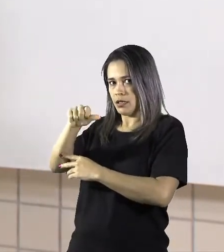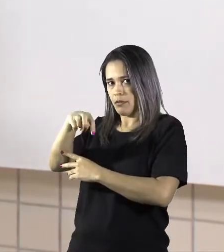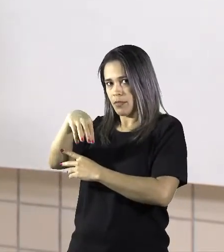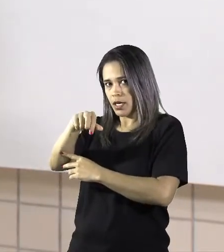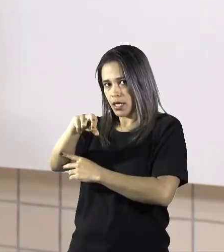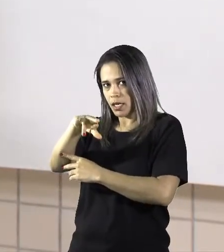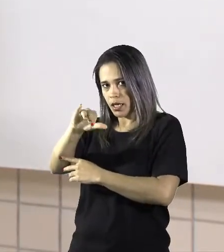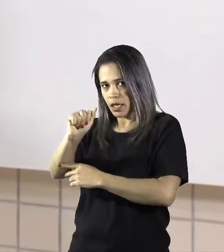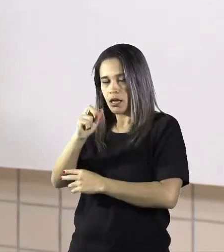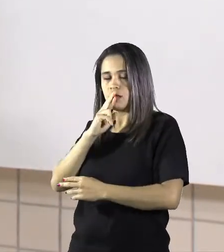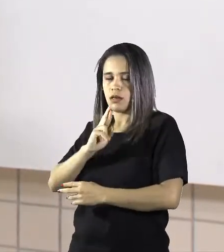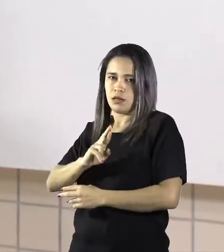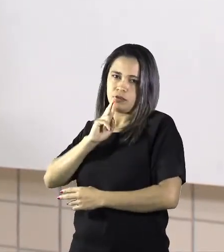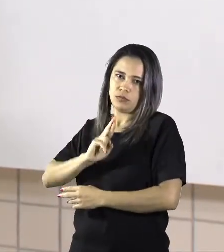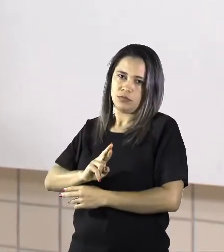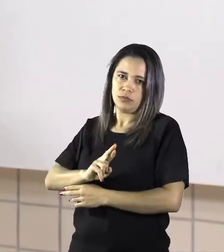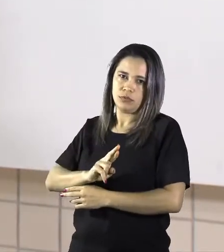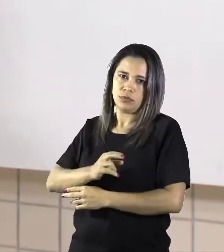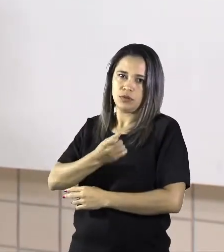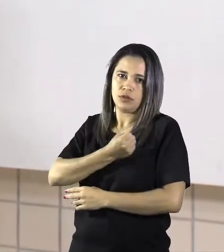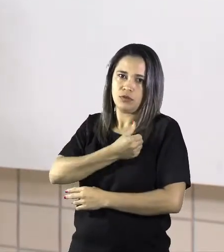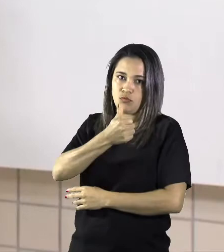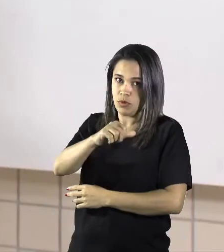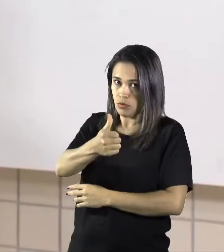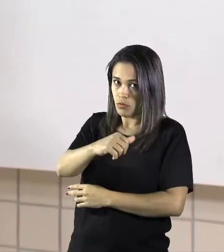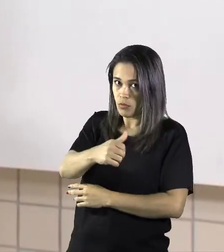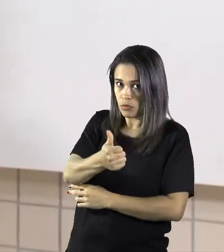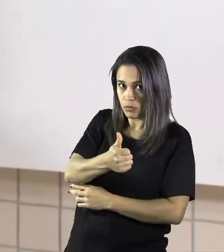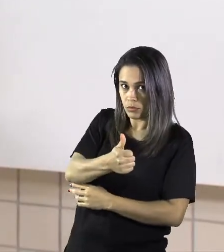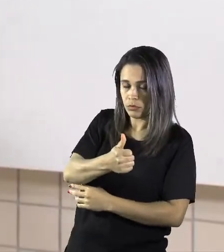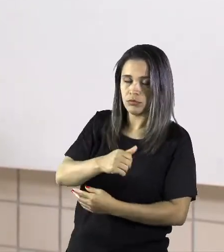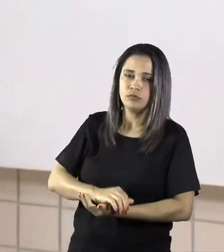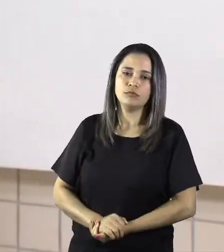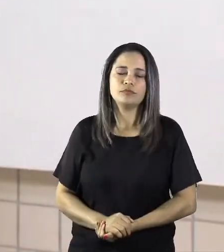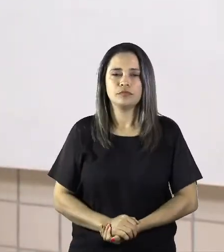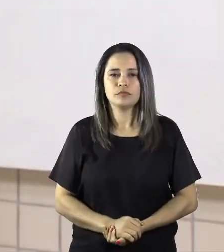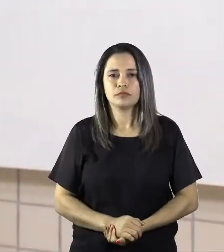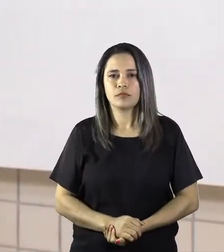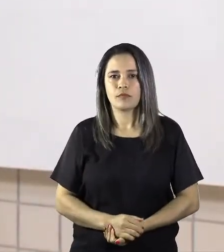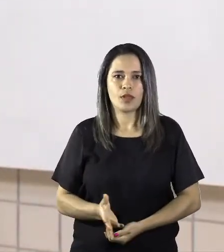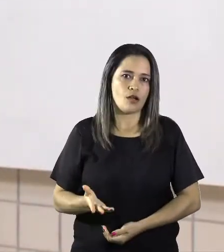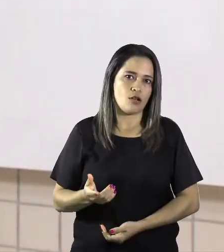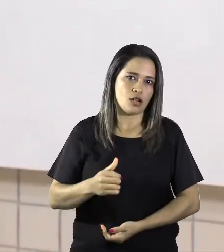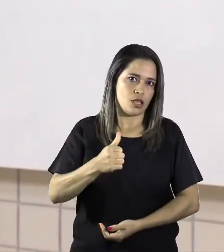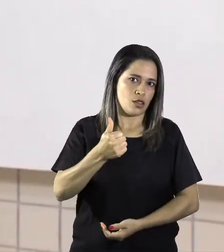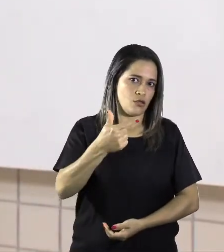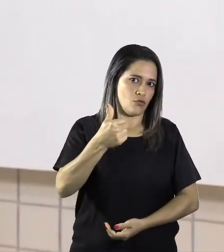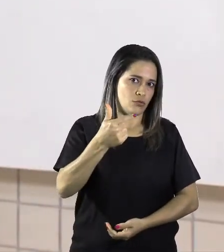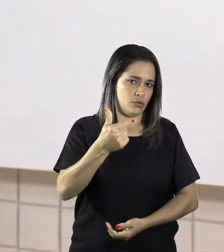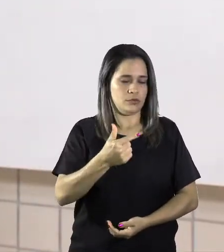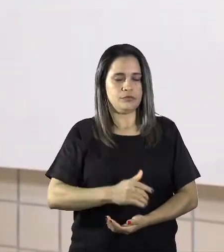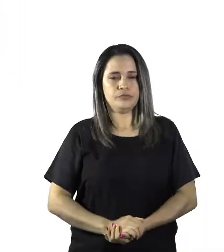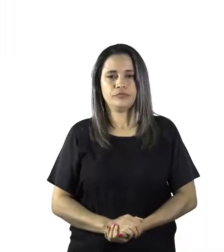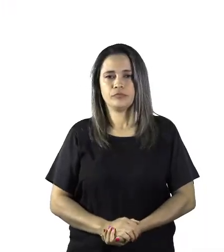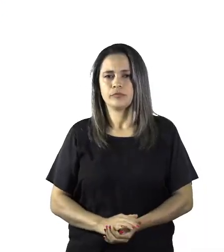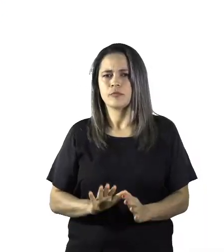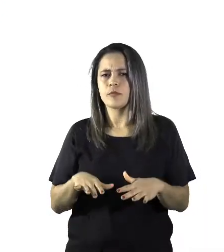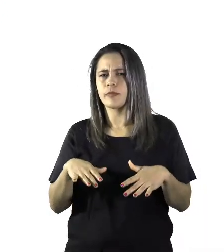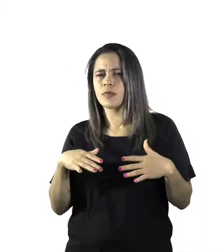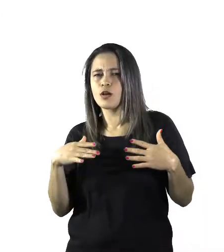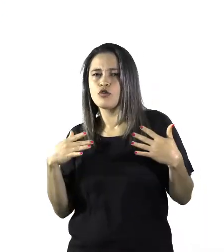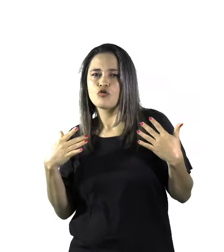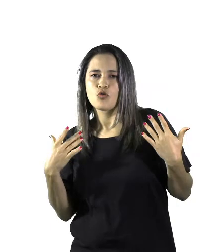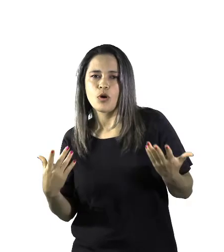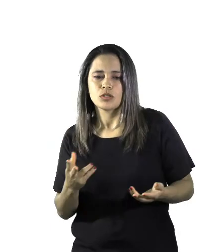aí a questão de número 11. Vamos para a 12? A 12 é o seguinte: quais são